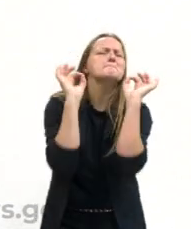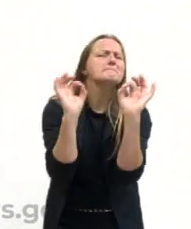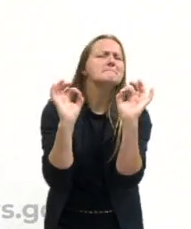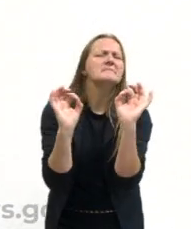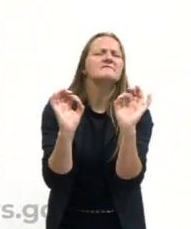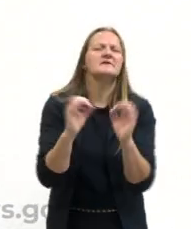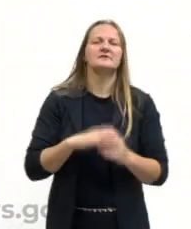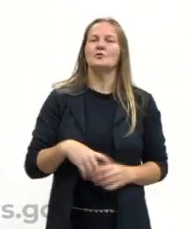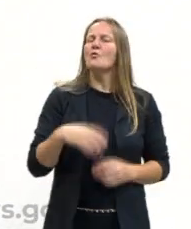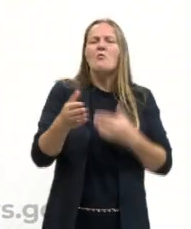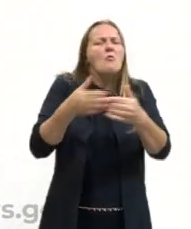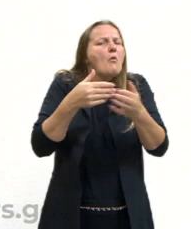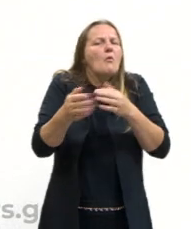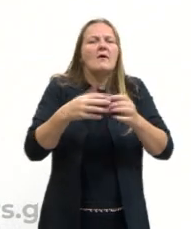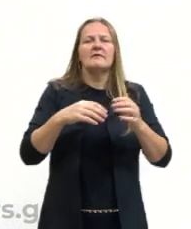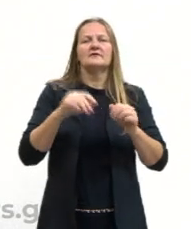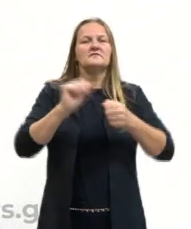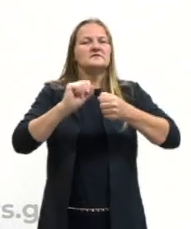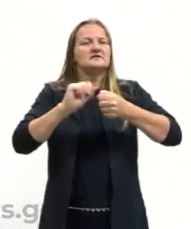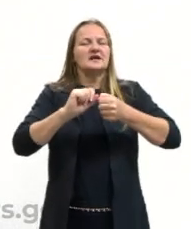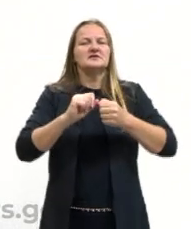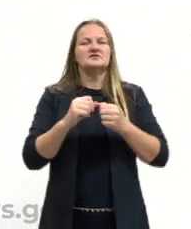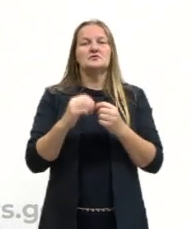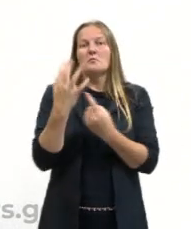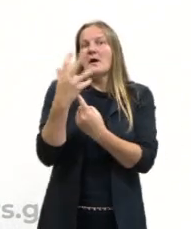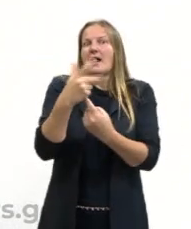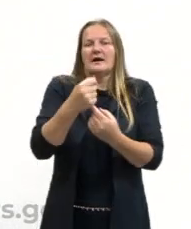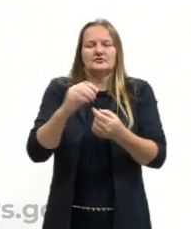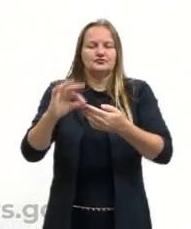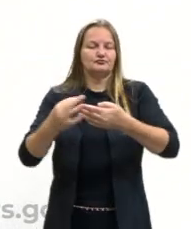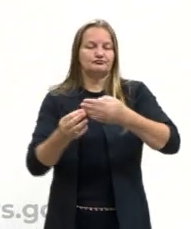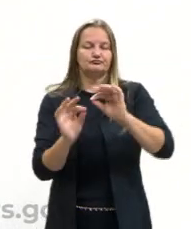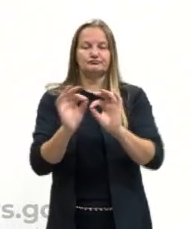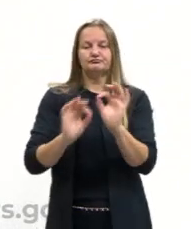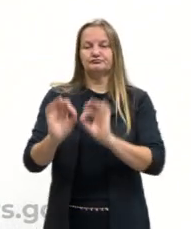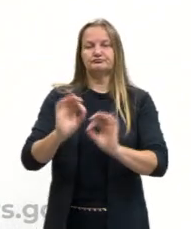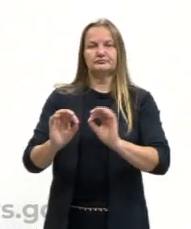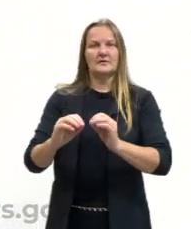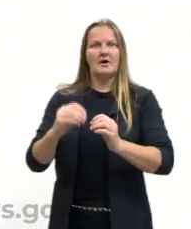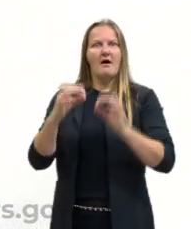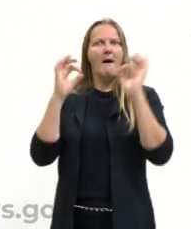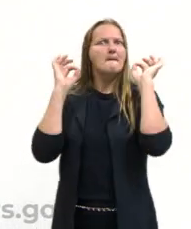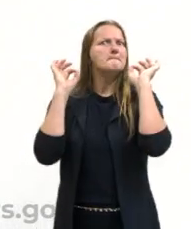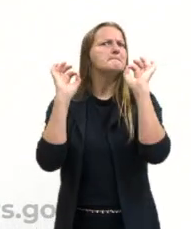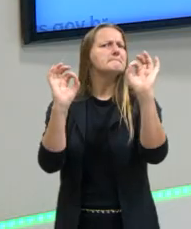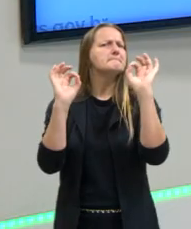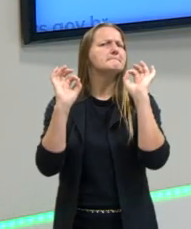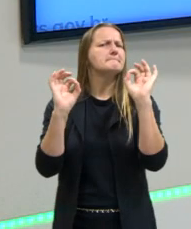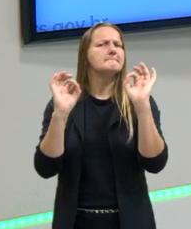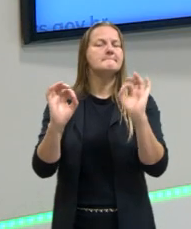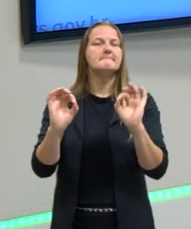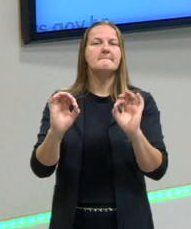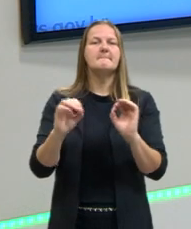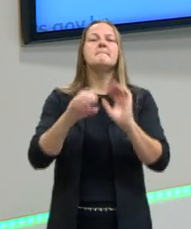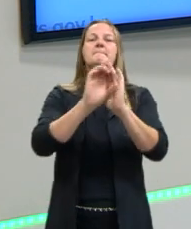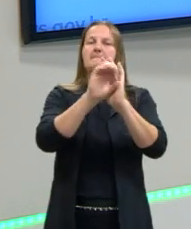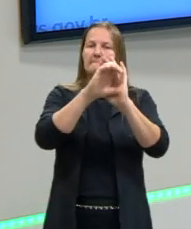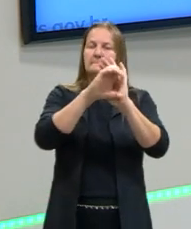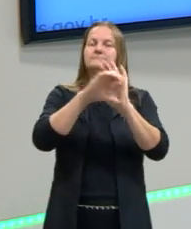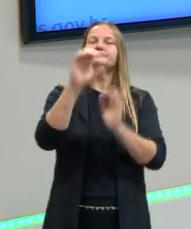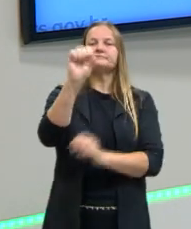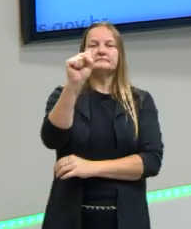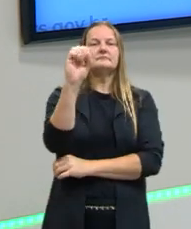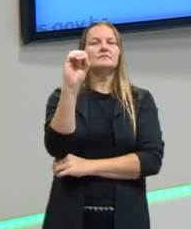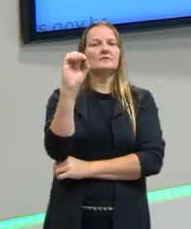poderia ser qualquer coisa o artesão enfim qualquer atividade que a pessoa tivesse mas que ela fizesse algo bem